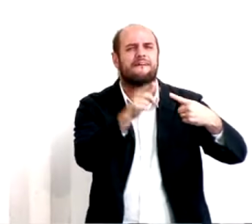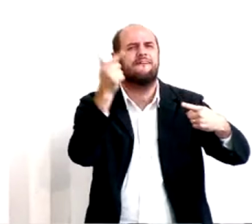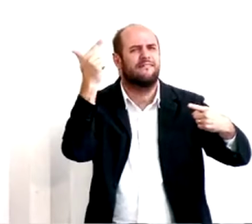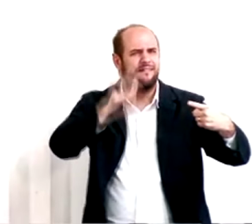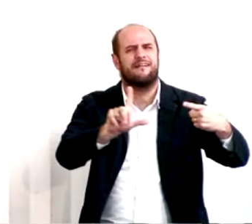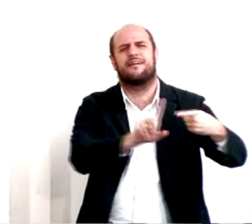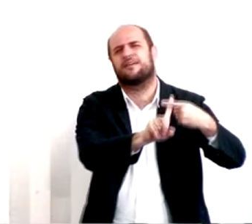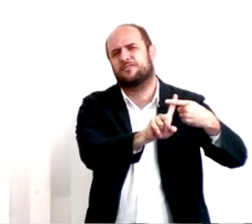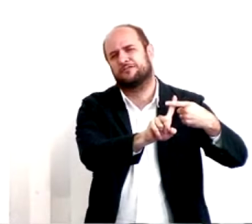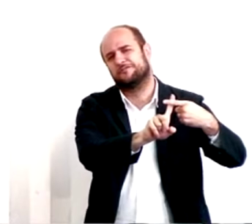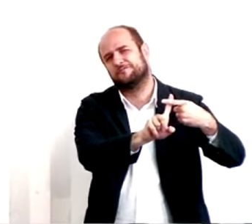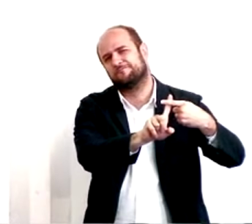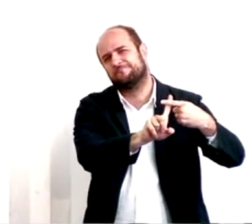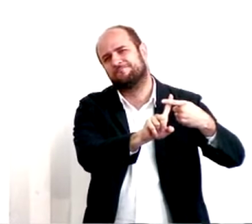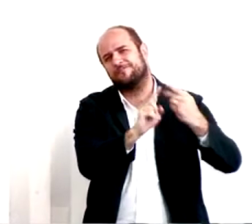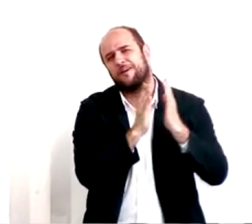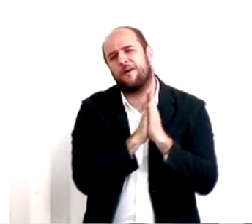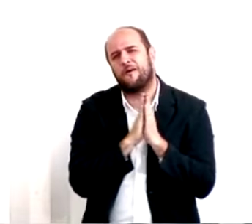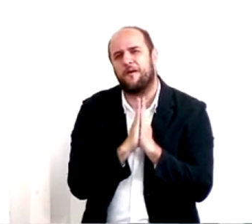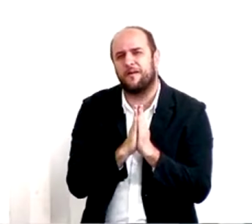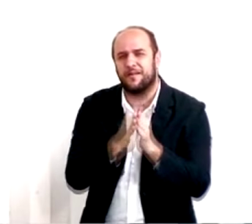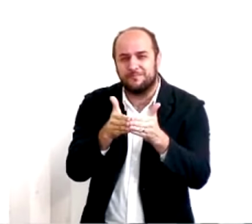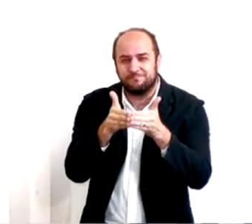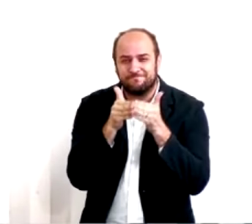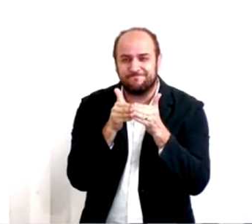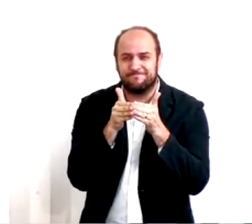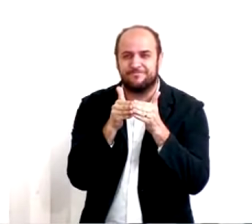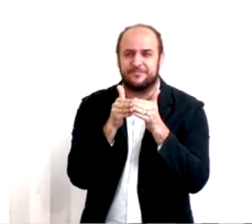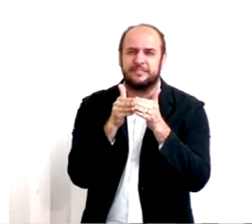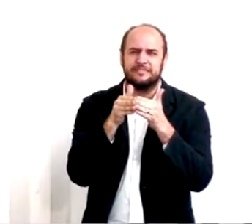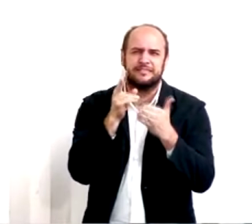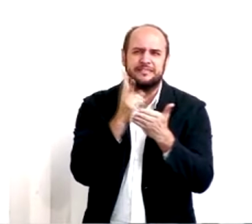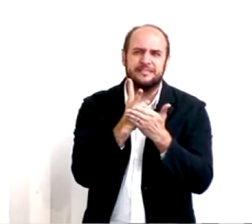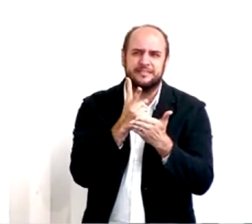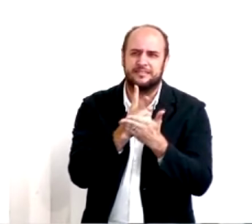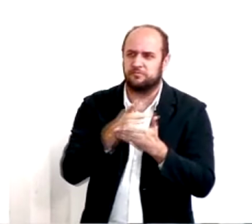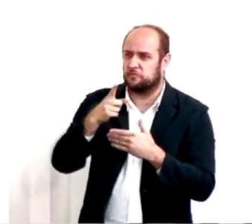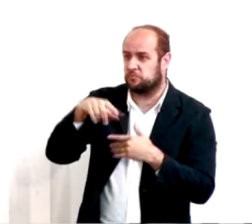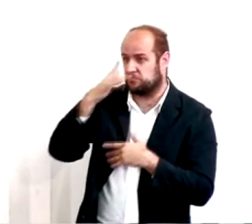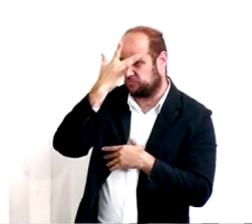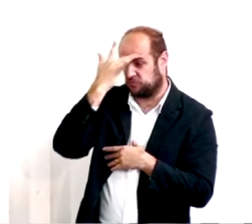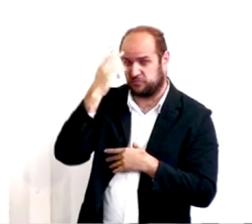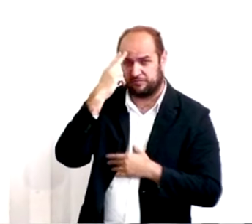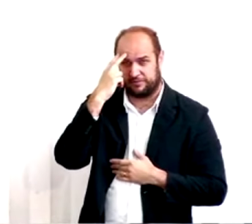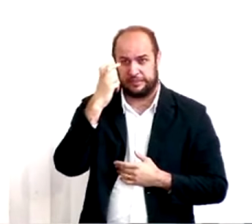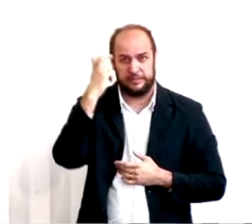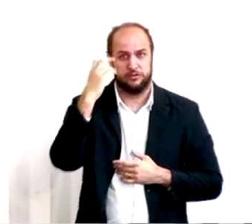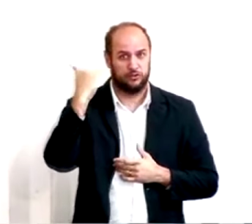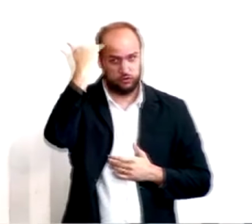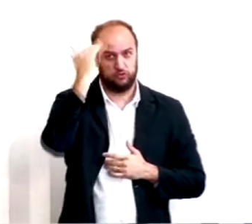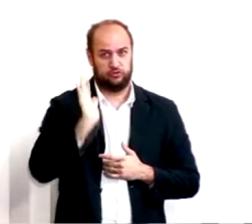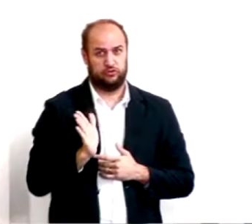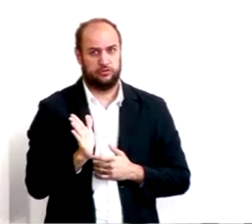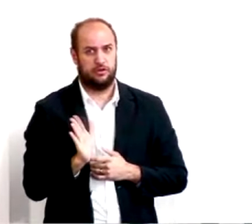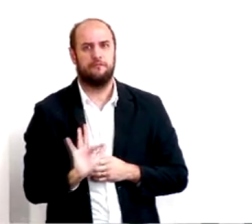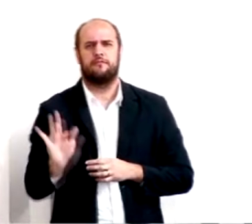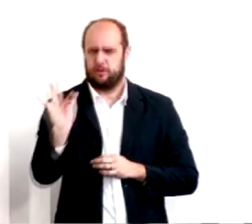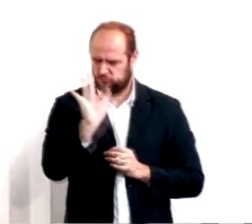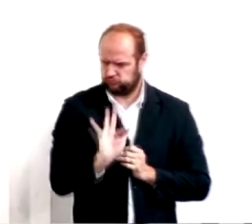é a minha oração que se você quer adulto inteligente Deus lhe deu condição